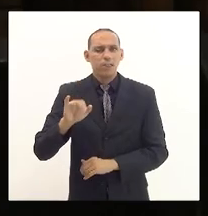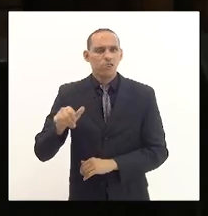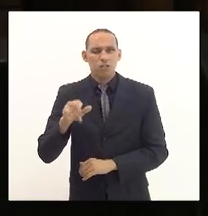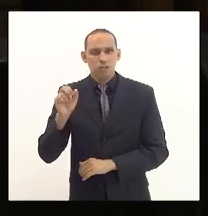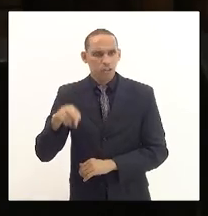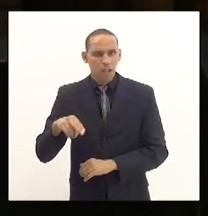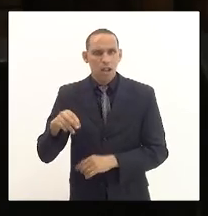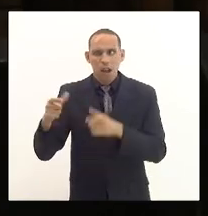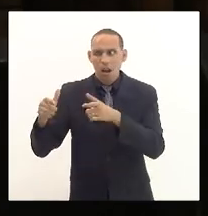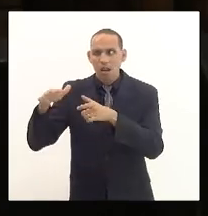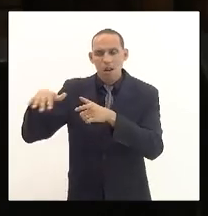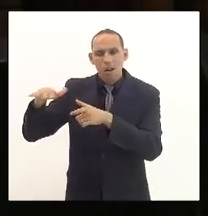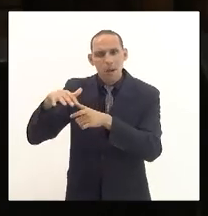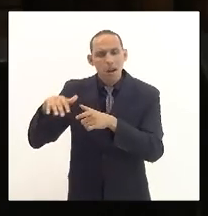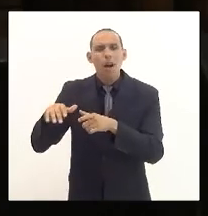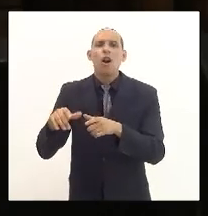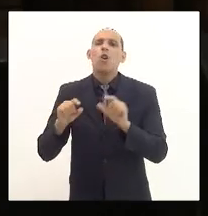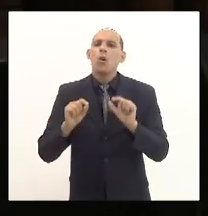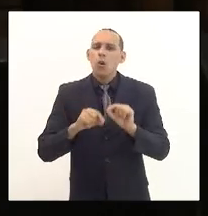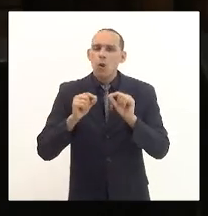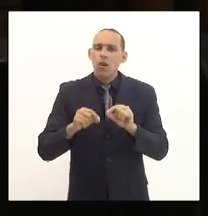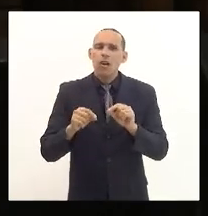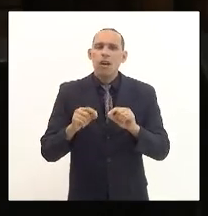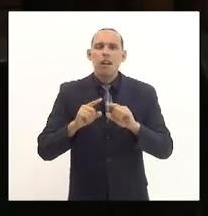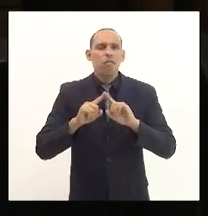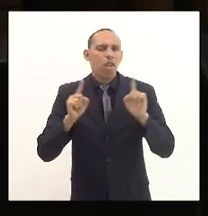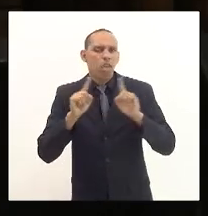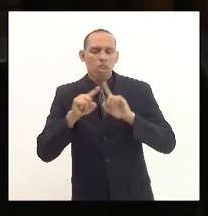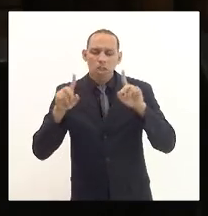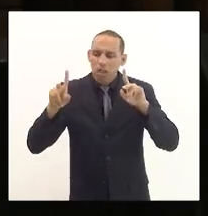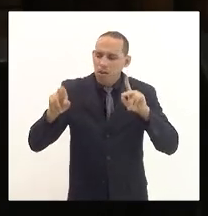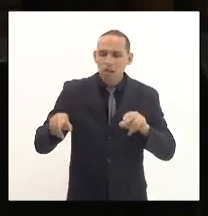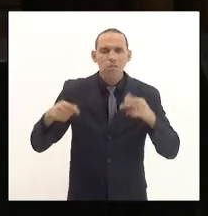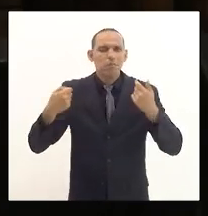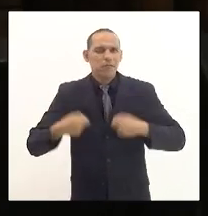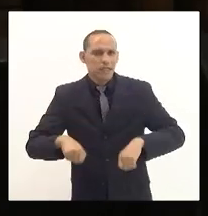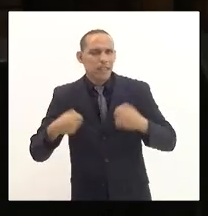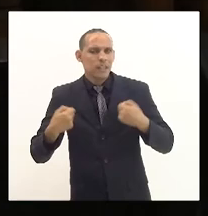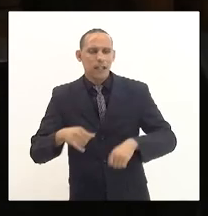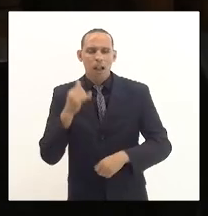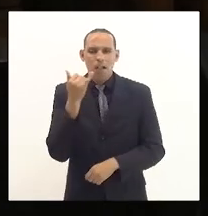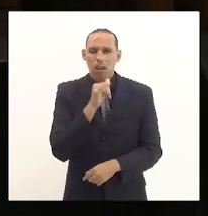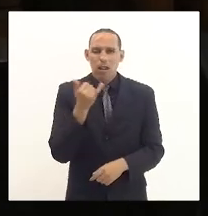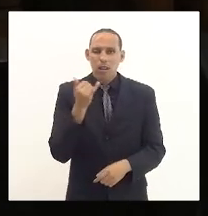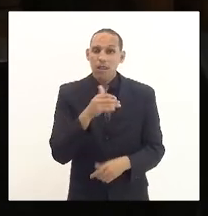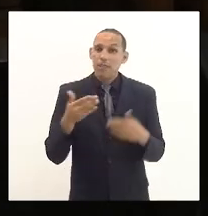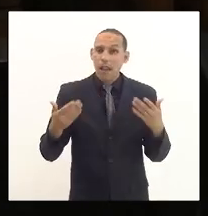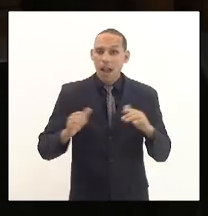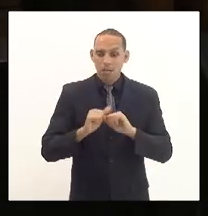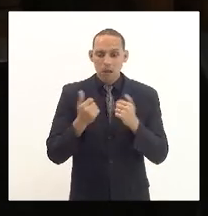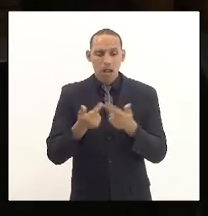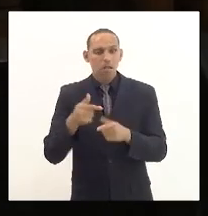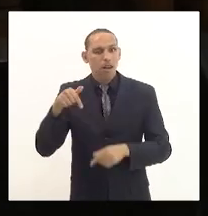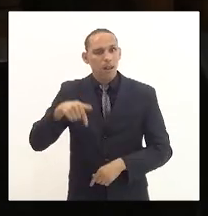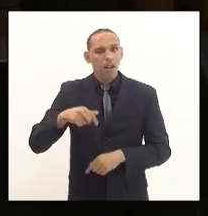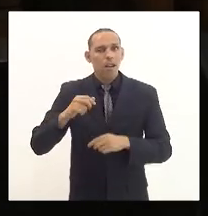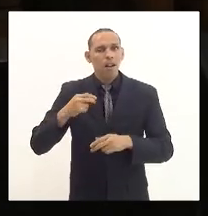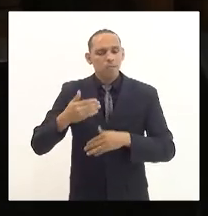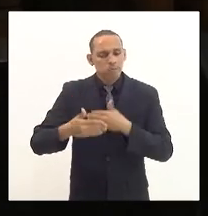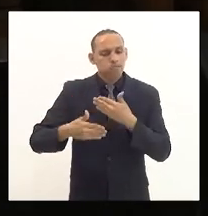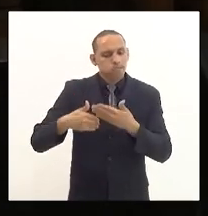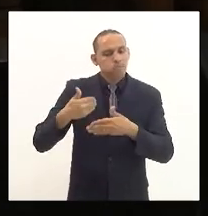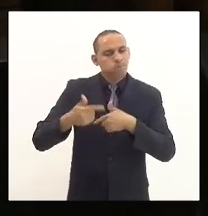Regional esta mesma demanda e de lá para cá esta casa vem trabalhando nesse sentido